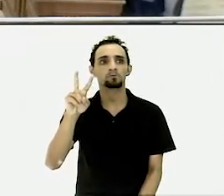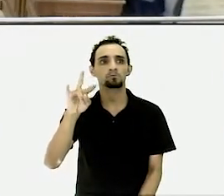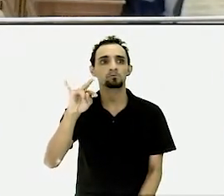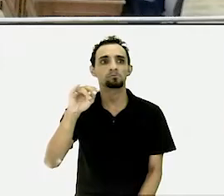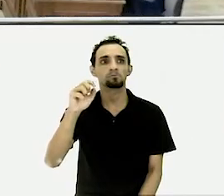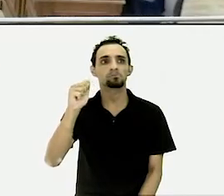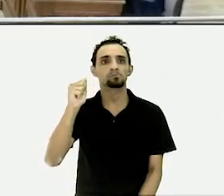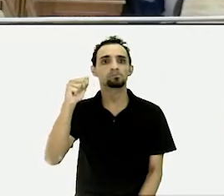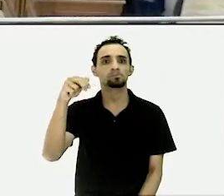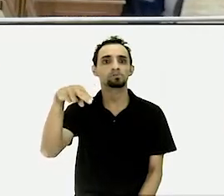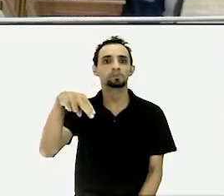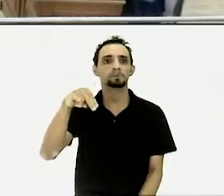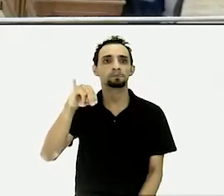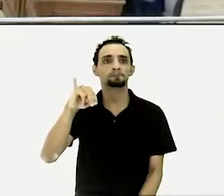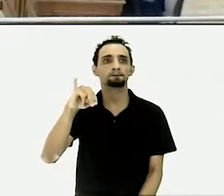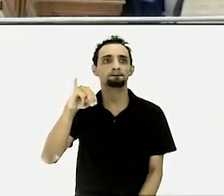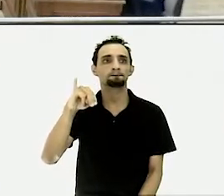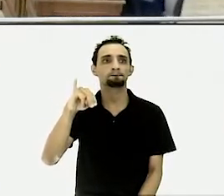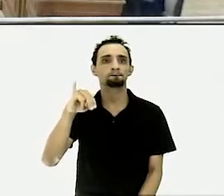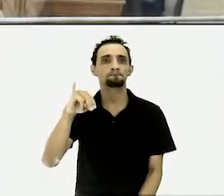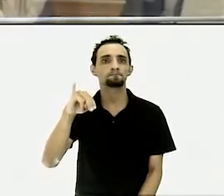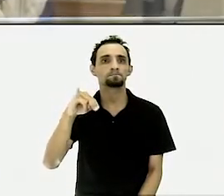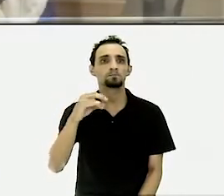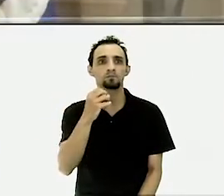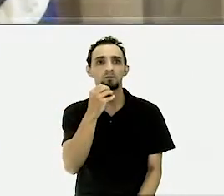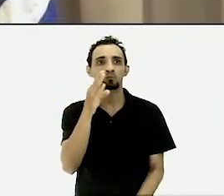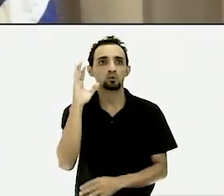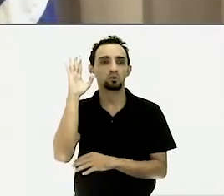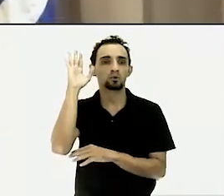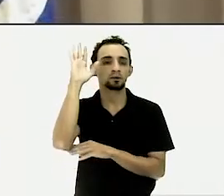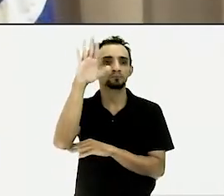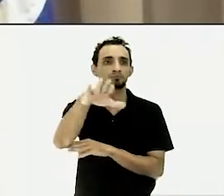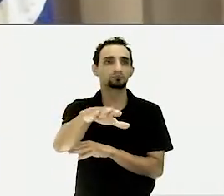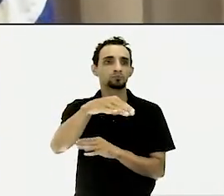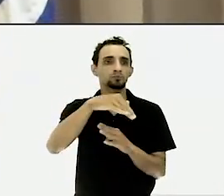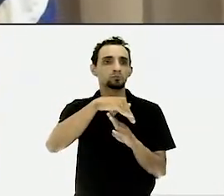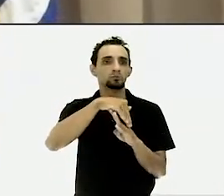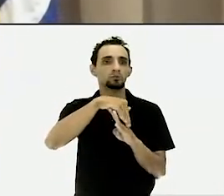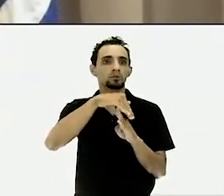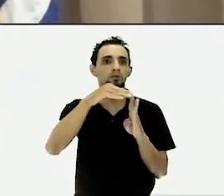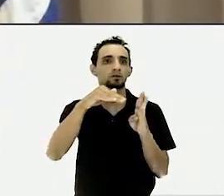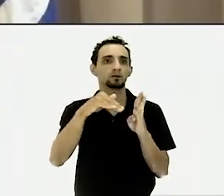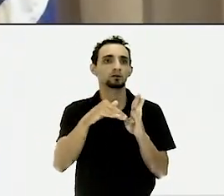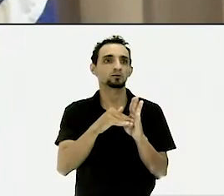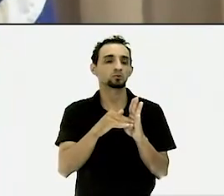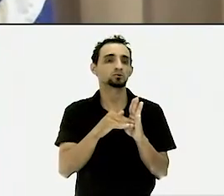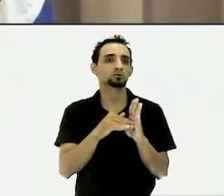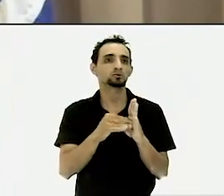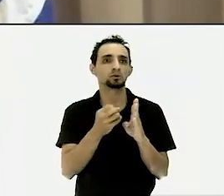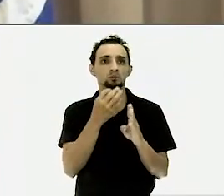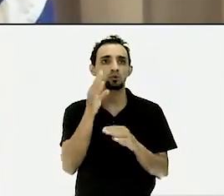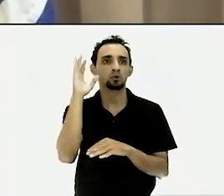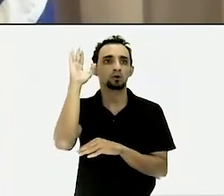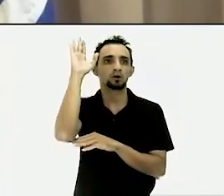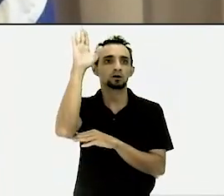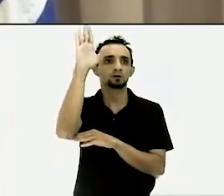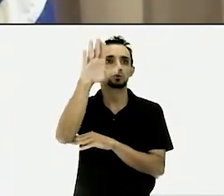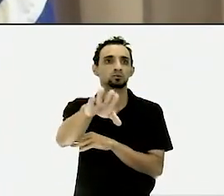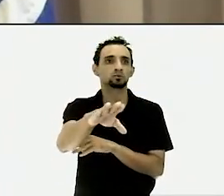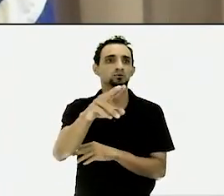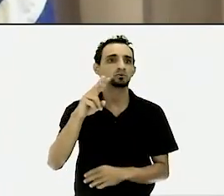Boa tarde a todos. Primeiro, agradecer a Deus pela saúde, estarmos aqui para poder desempenhar nossas funções. Um